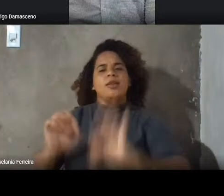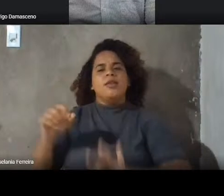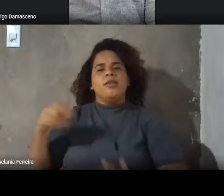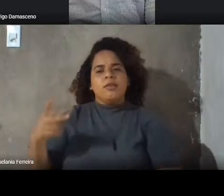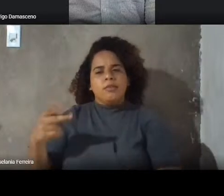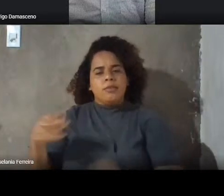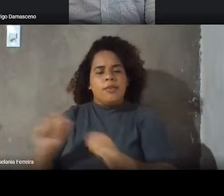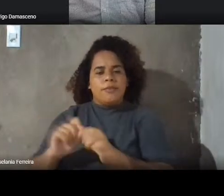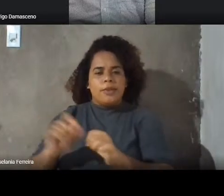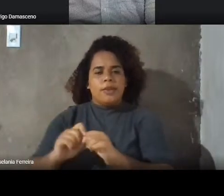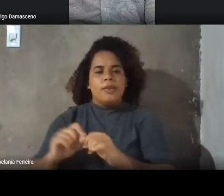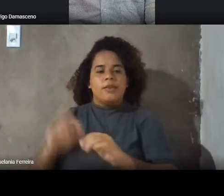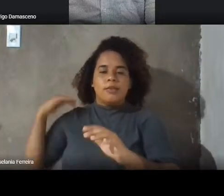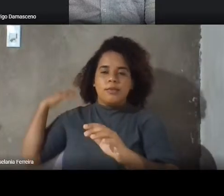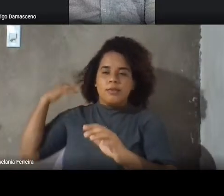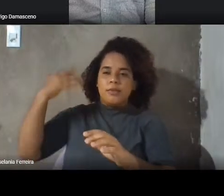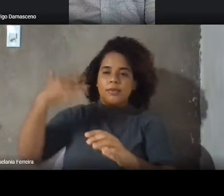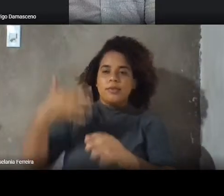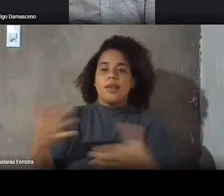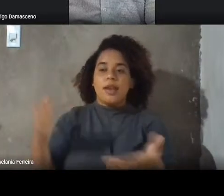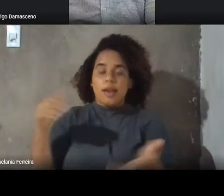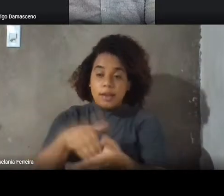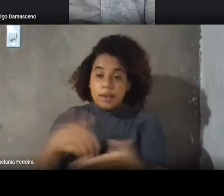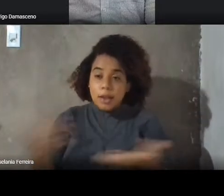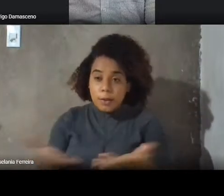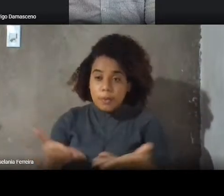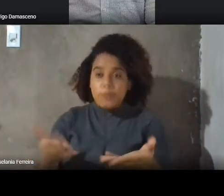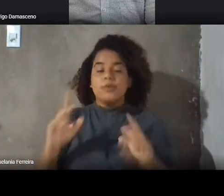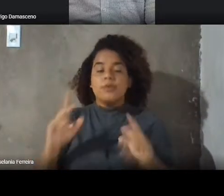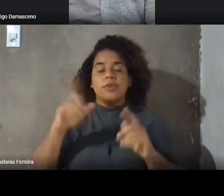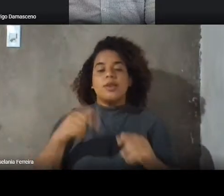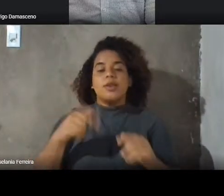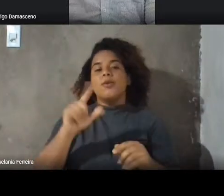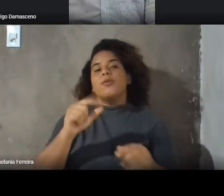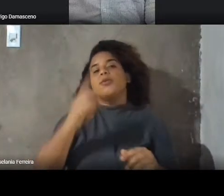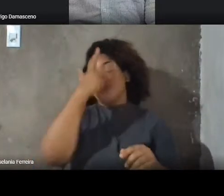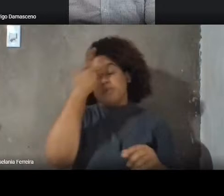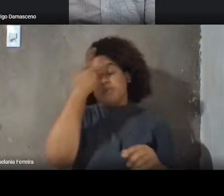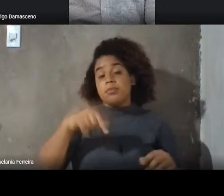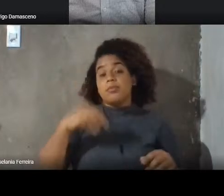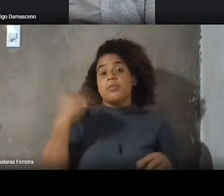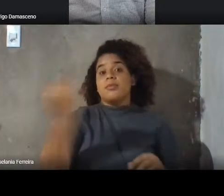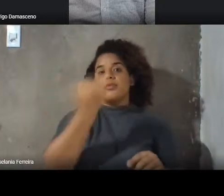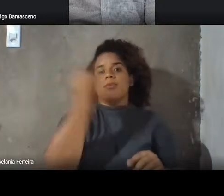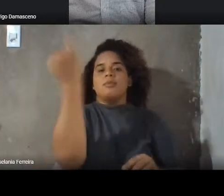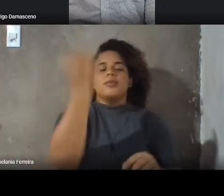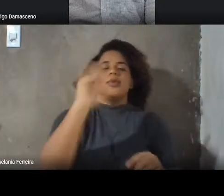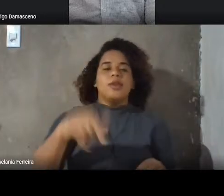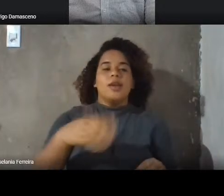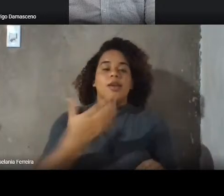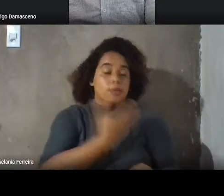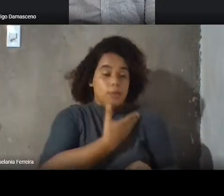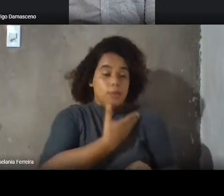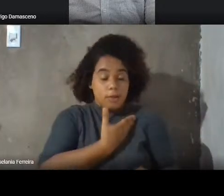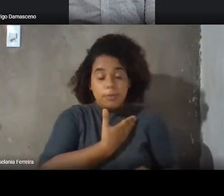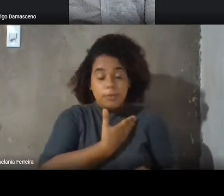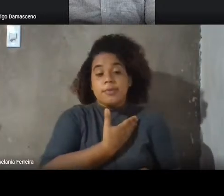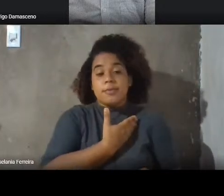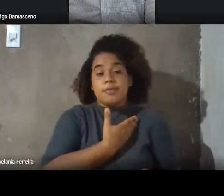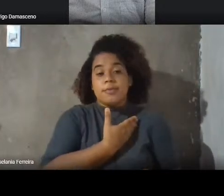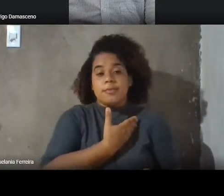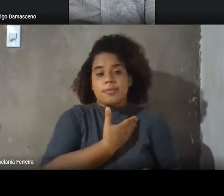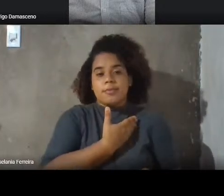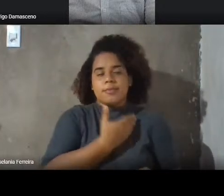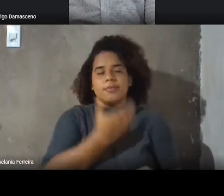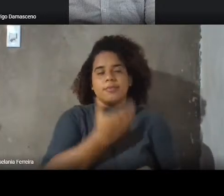fez até aqui com outra fera, que é o nosso grande amigo. Deu um